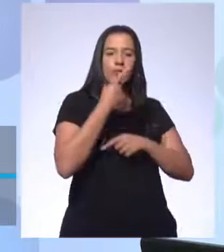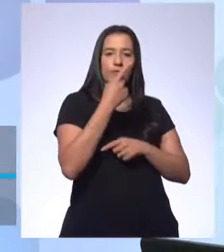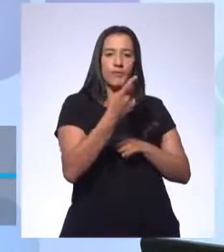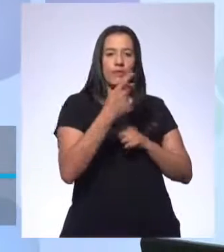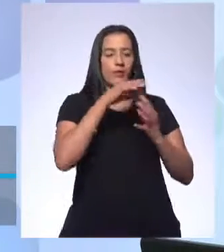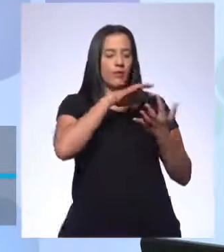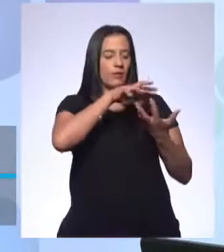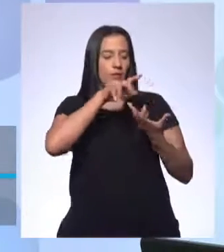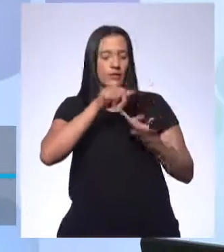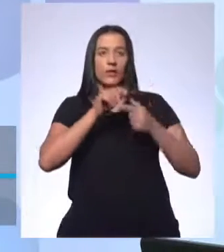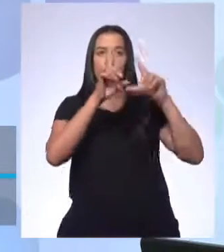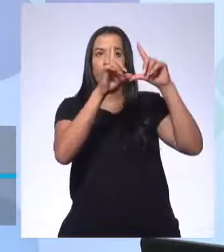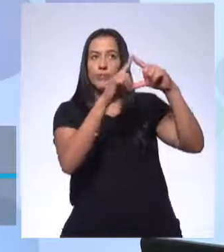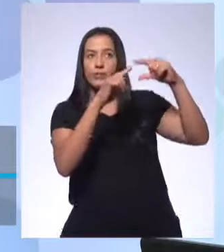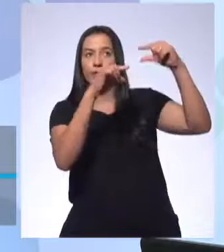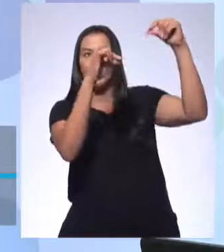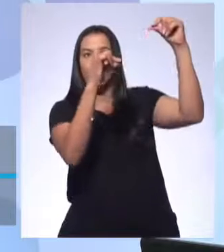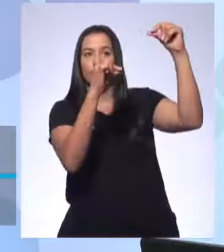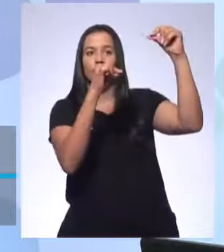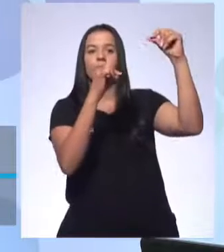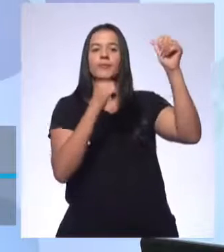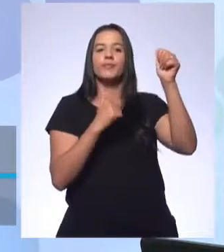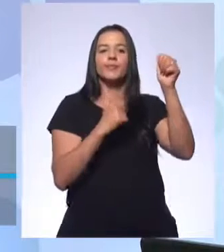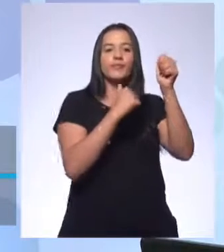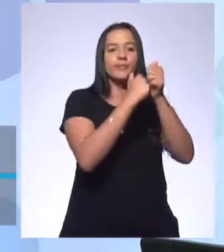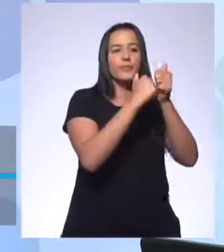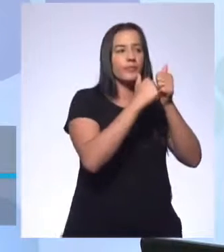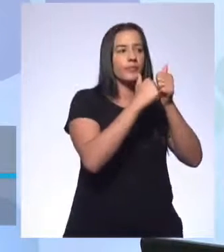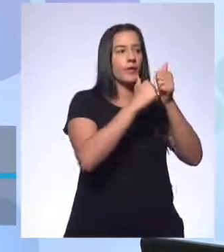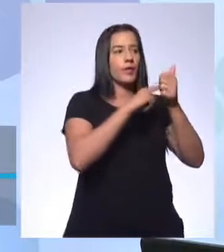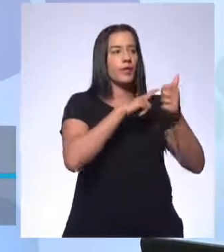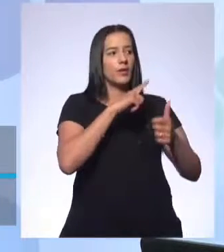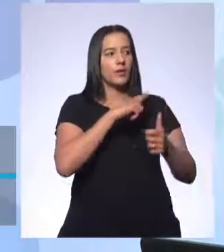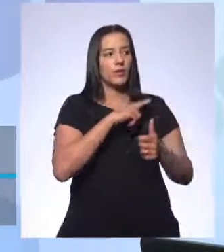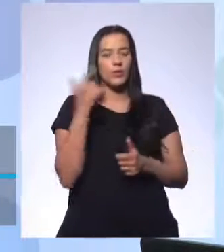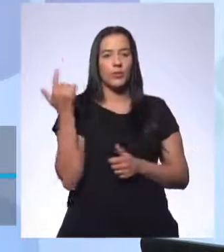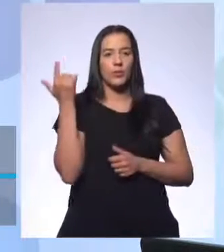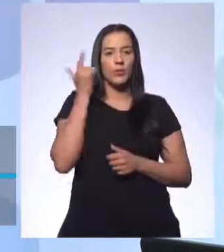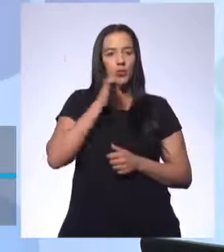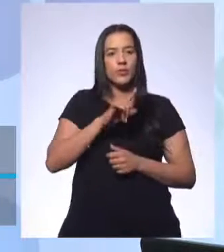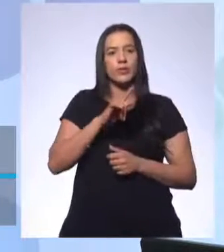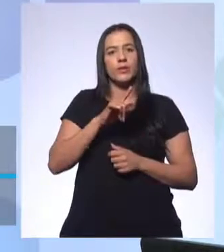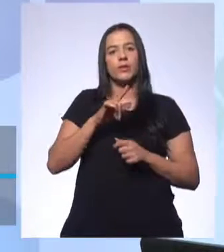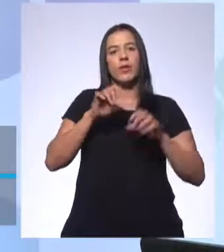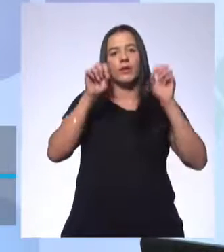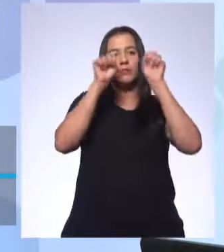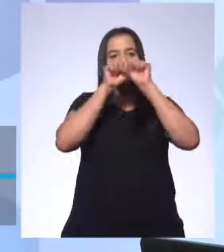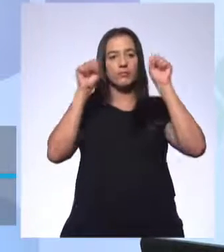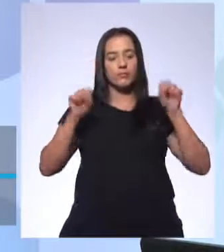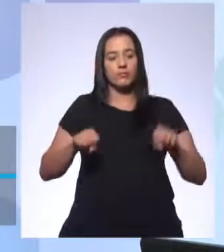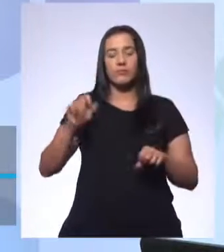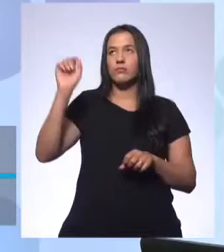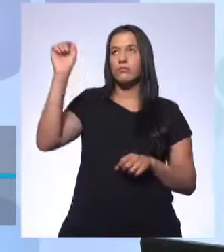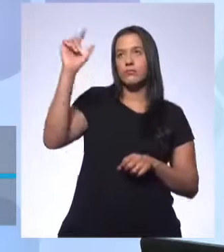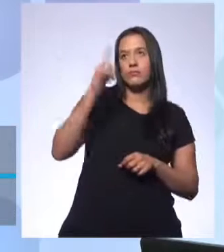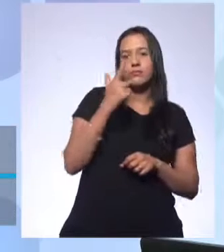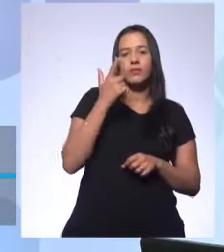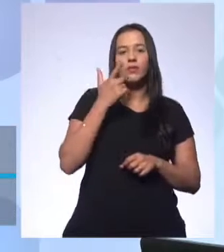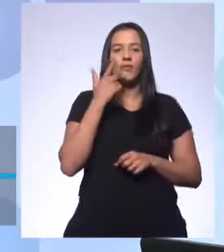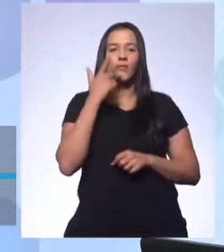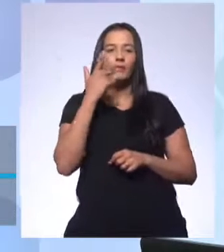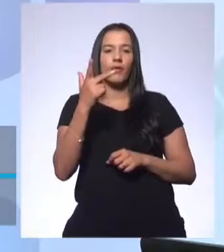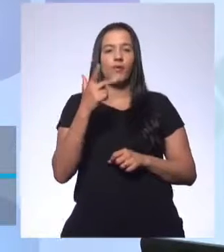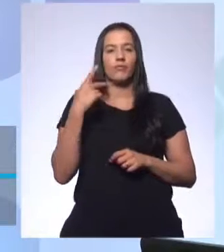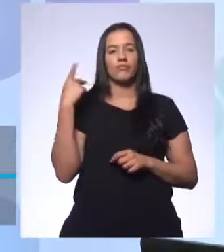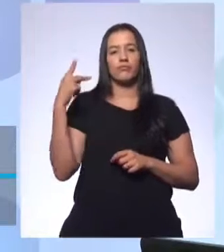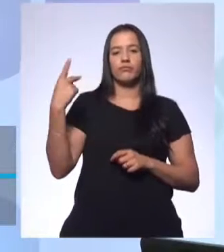Lua, e depois, a partir daí, a gente conseguir ganhar o sistema solar e tudo mais, e falar, evidentemente, um pouquinho do